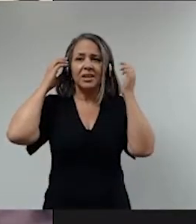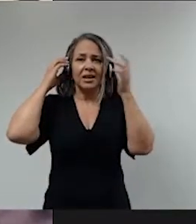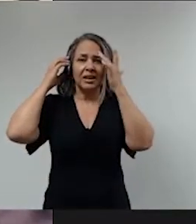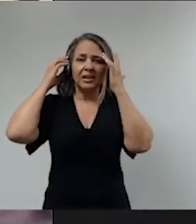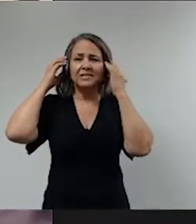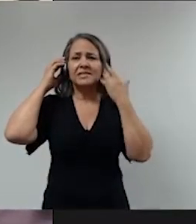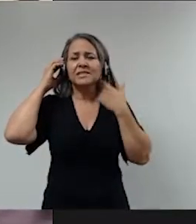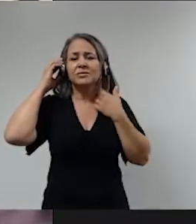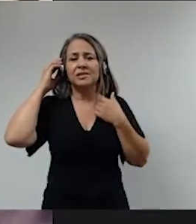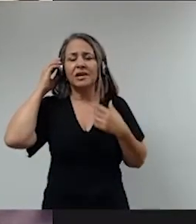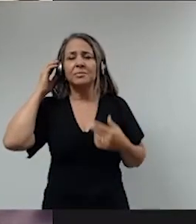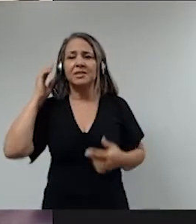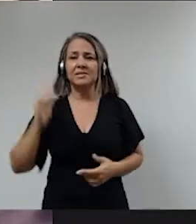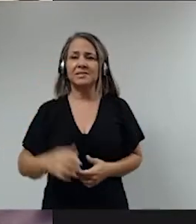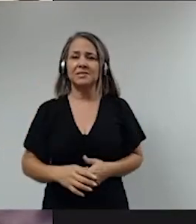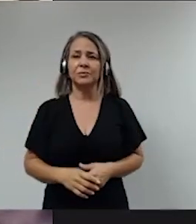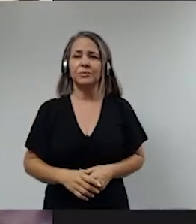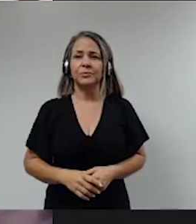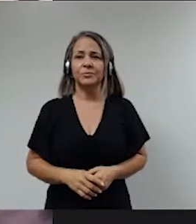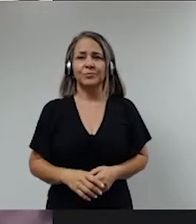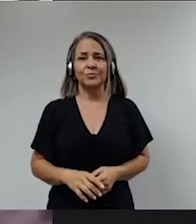6% do nosso PIB.